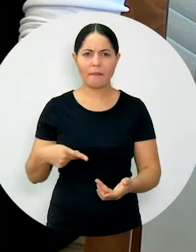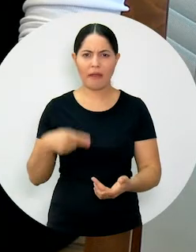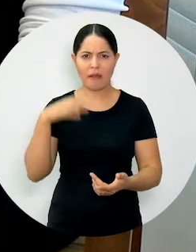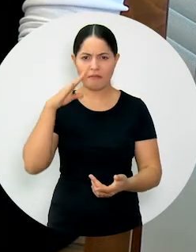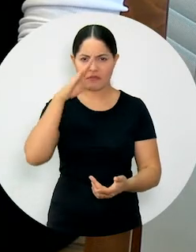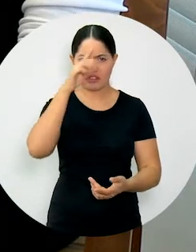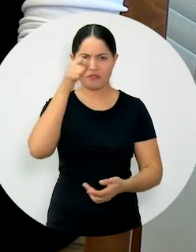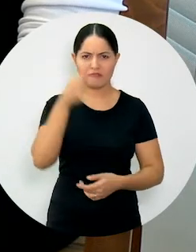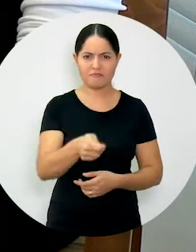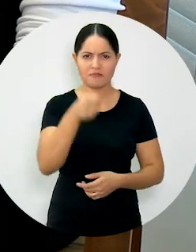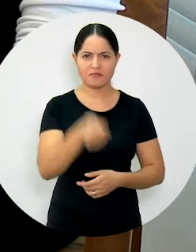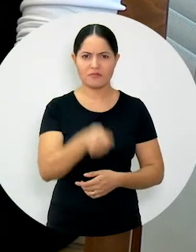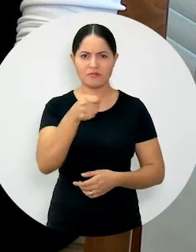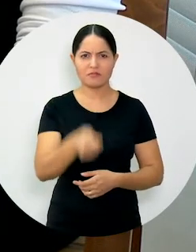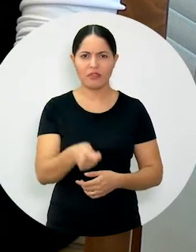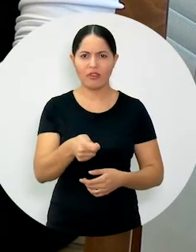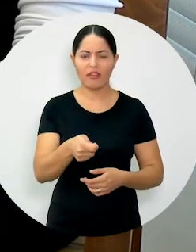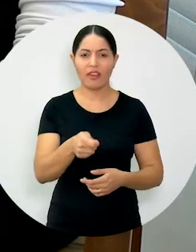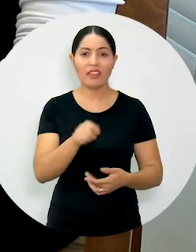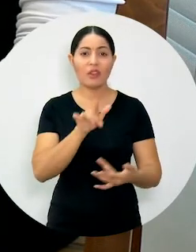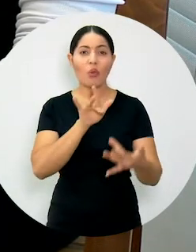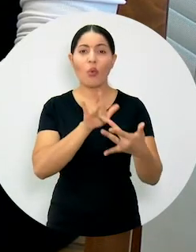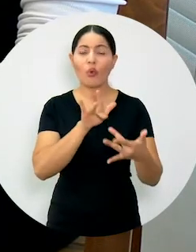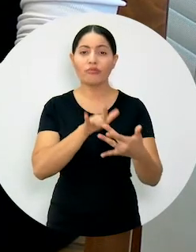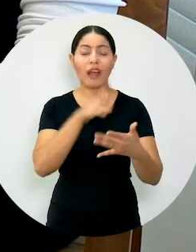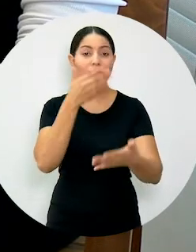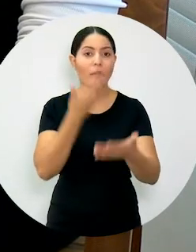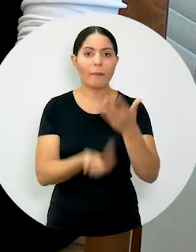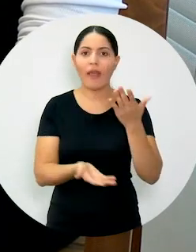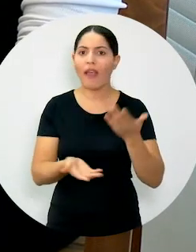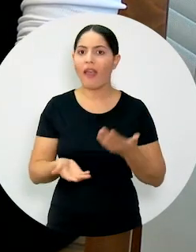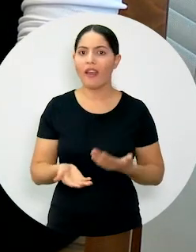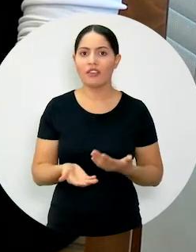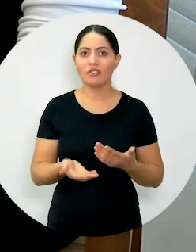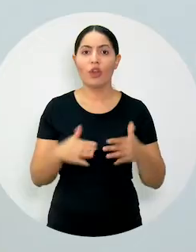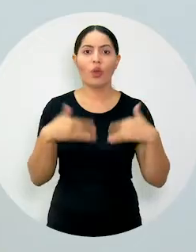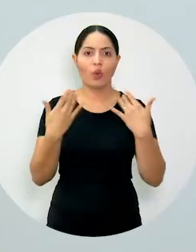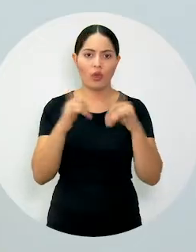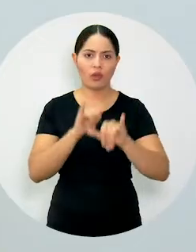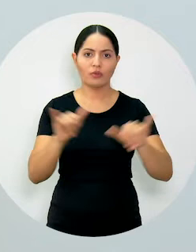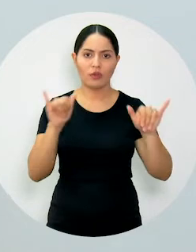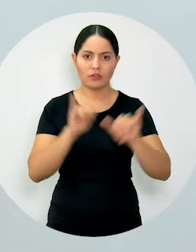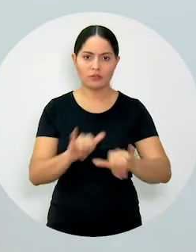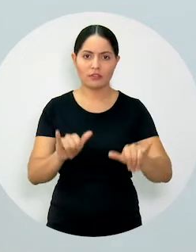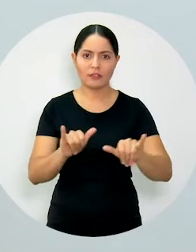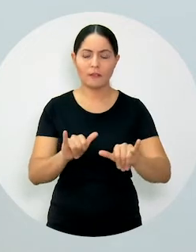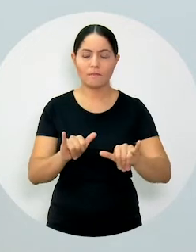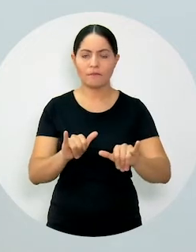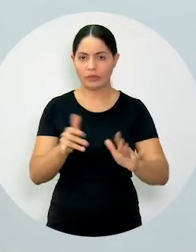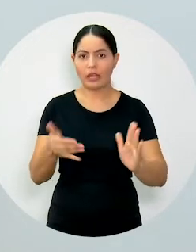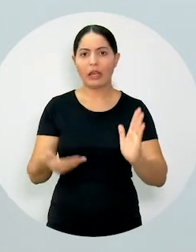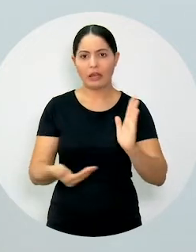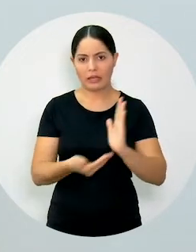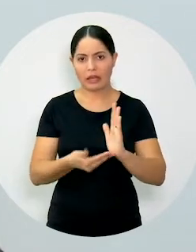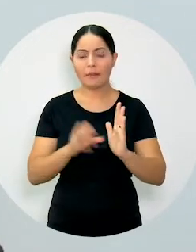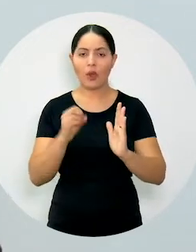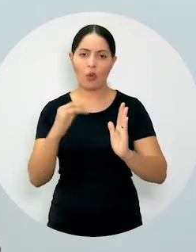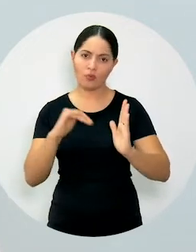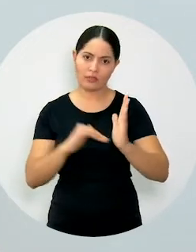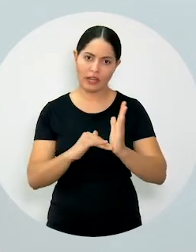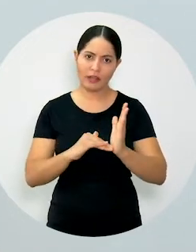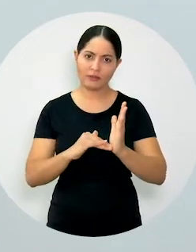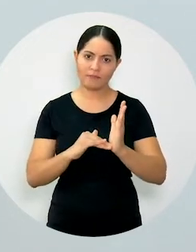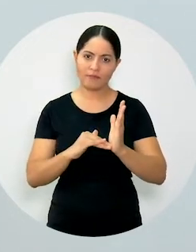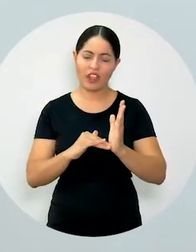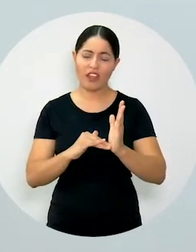Há uma perda de contato entre o eleitor e o seu representante na Câmara dos Deputados ou no Senado. Há